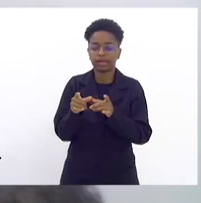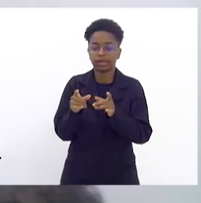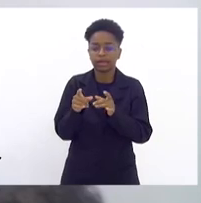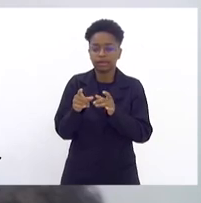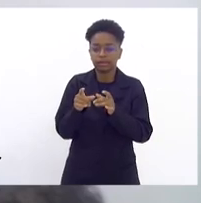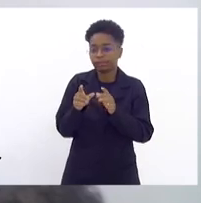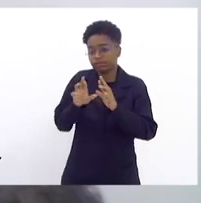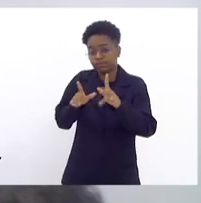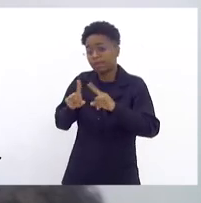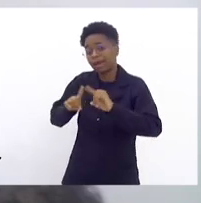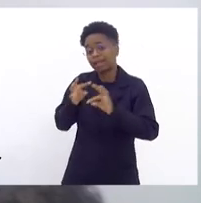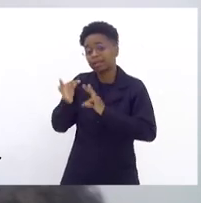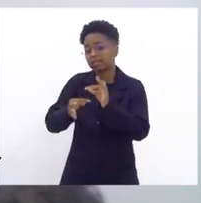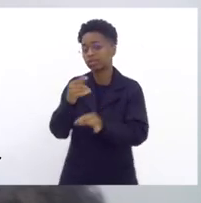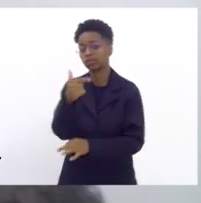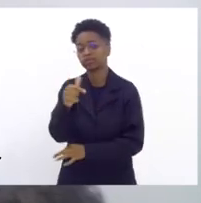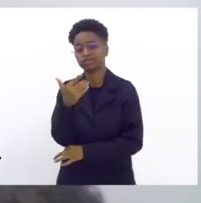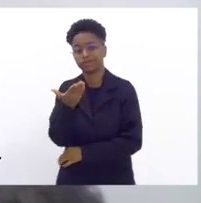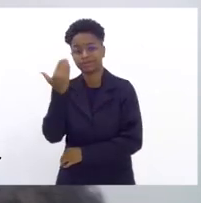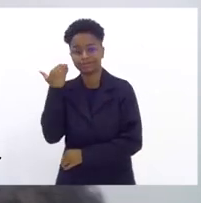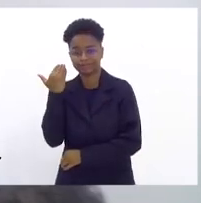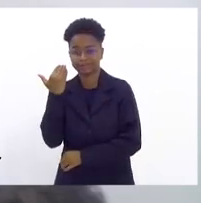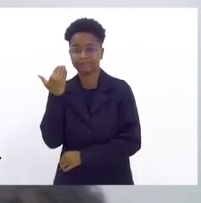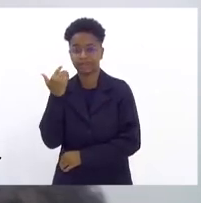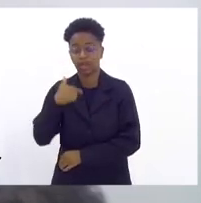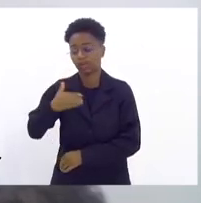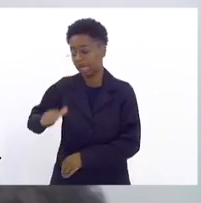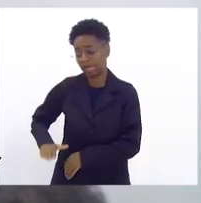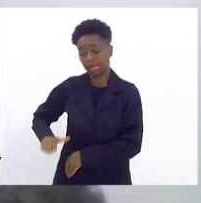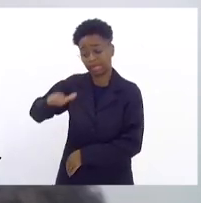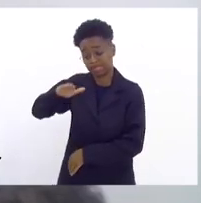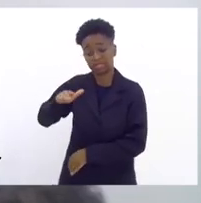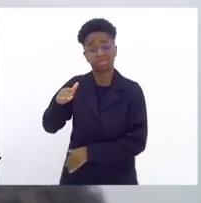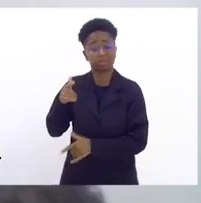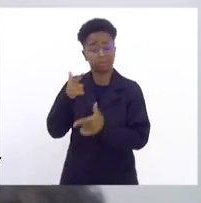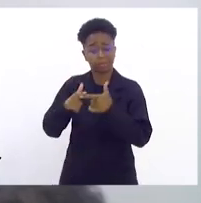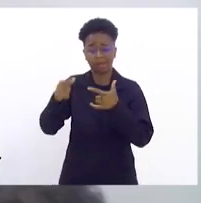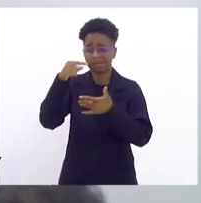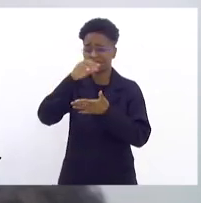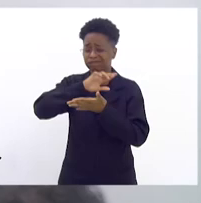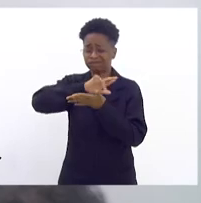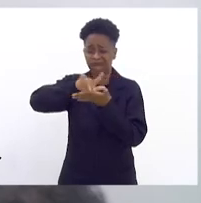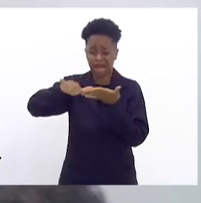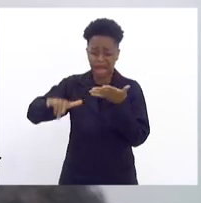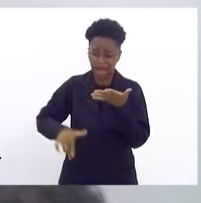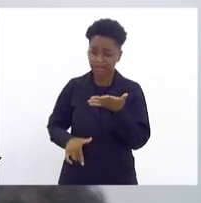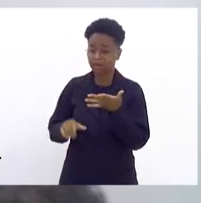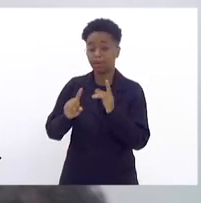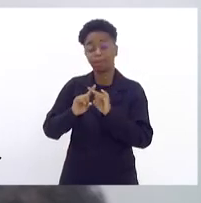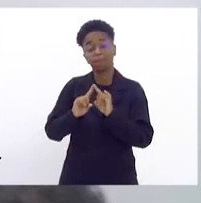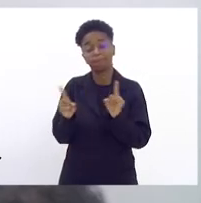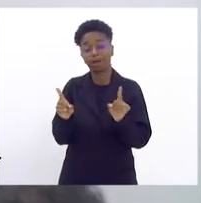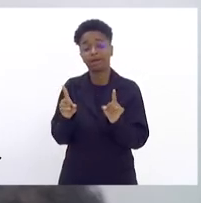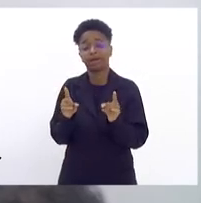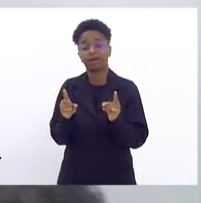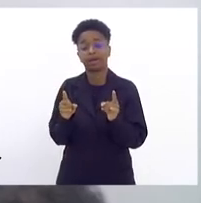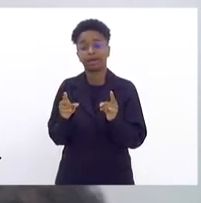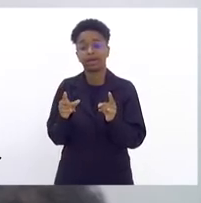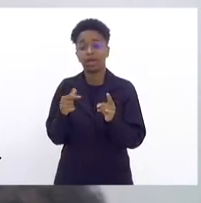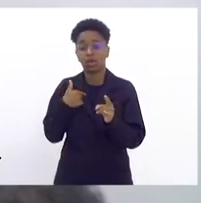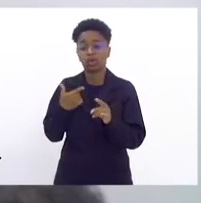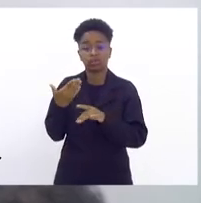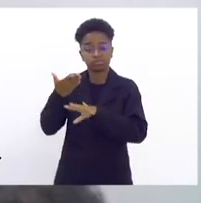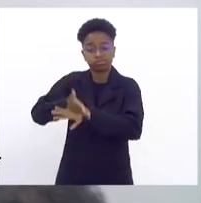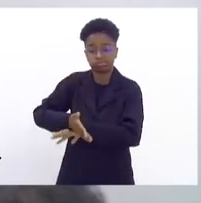não foi tratado eu cresci com esse problema todo e mesmo com isso tudo estou minha terceira faculdade